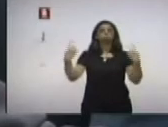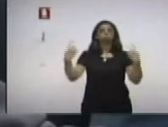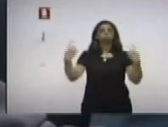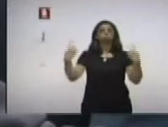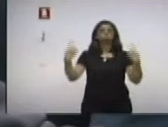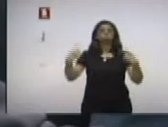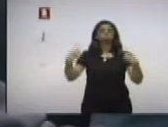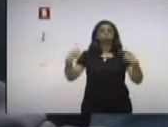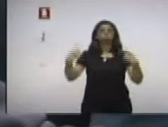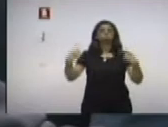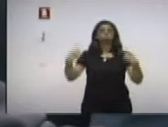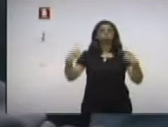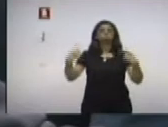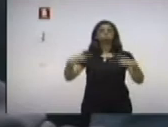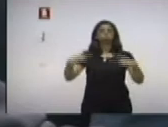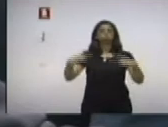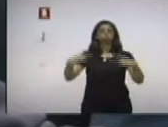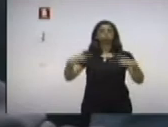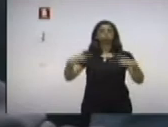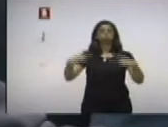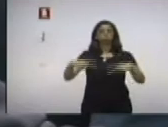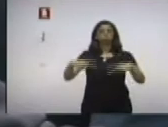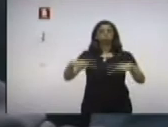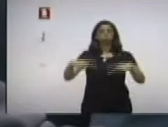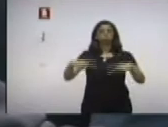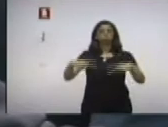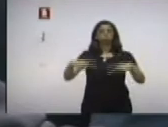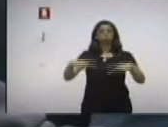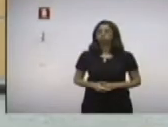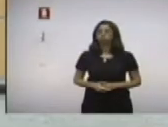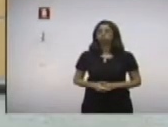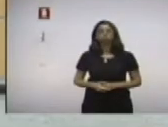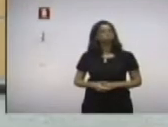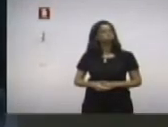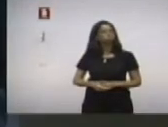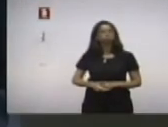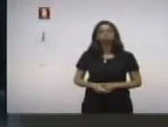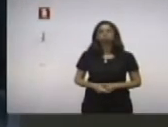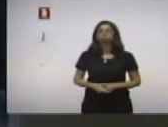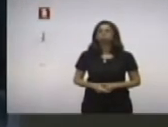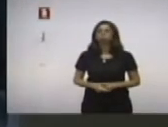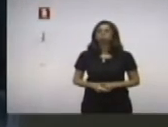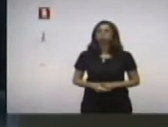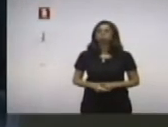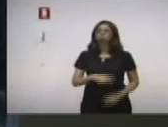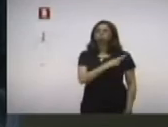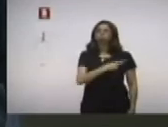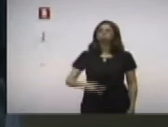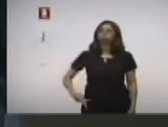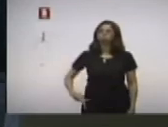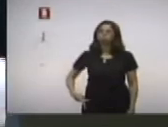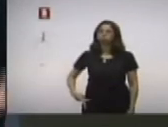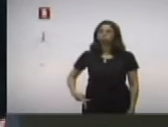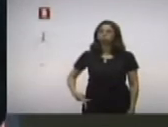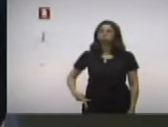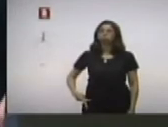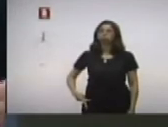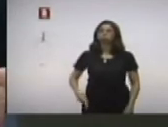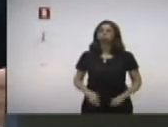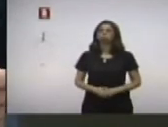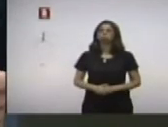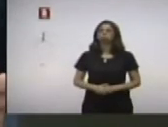vereador Dr Fábio seu presidente apenas retornando um pouquinho